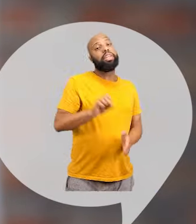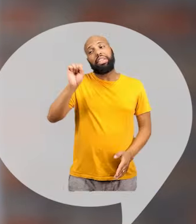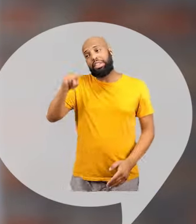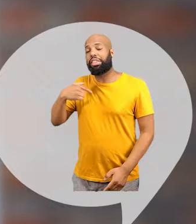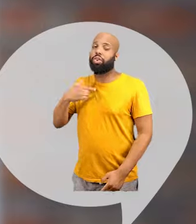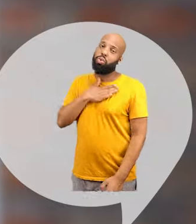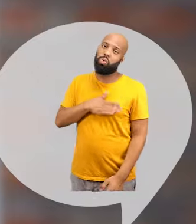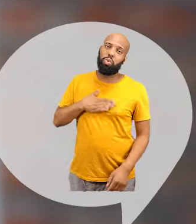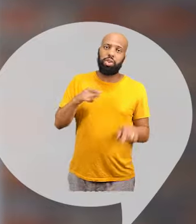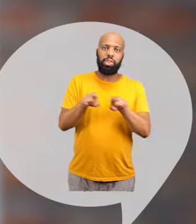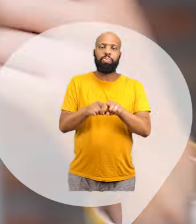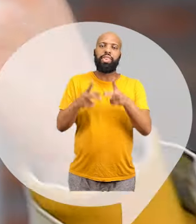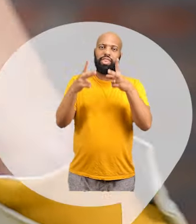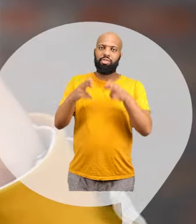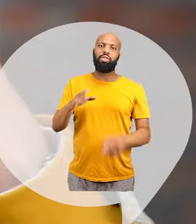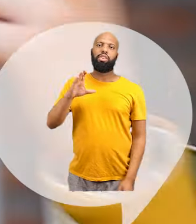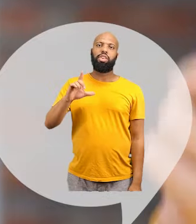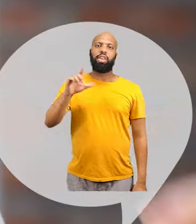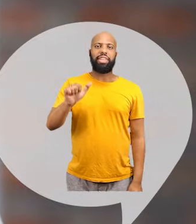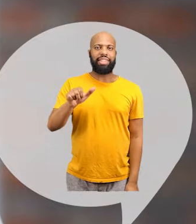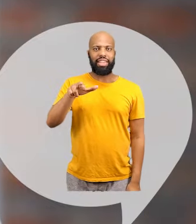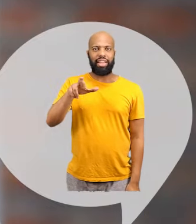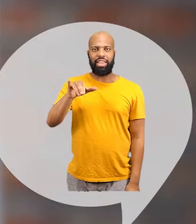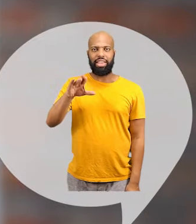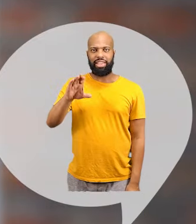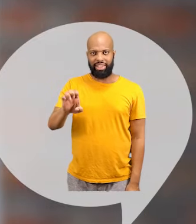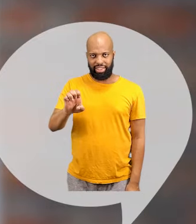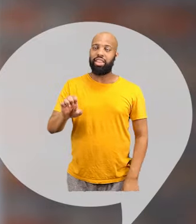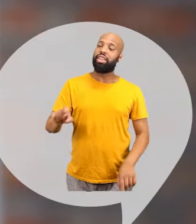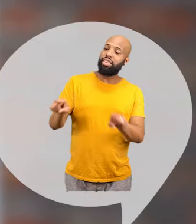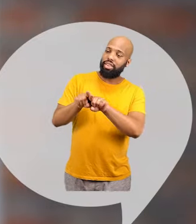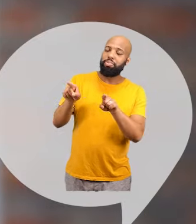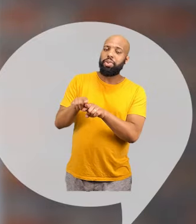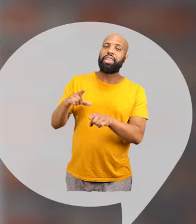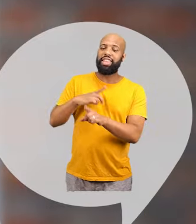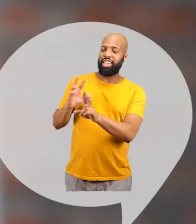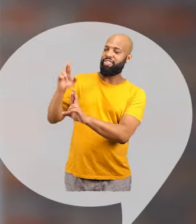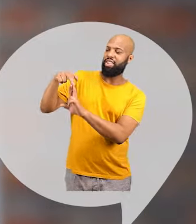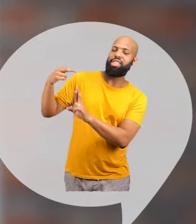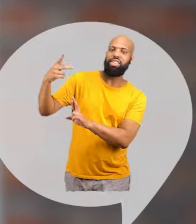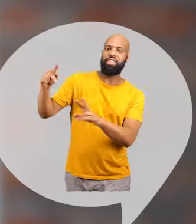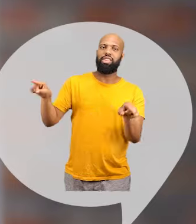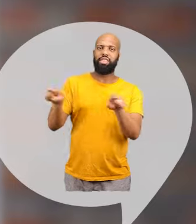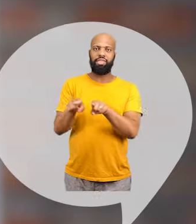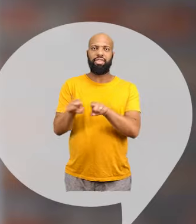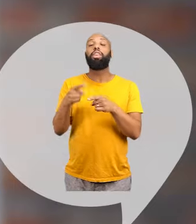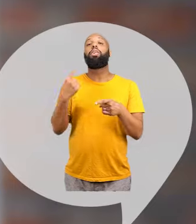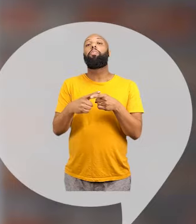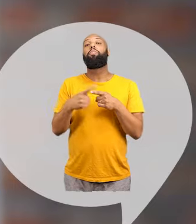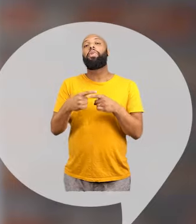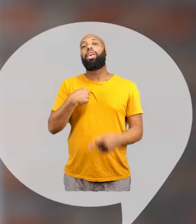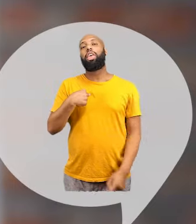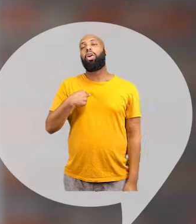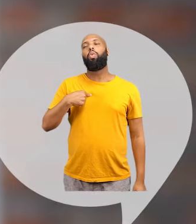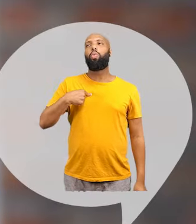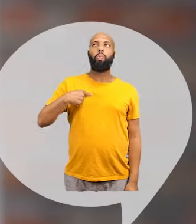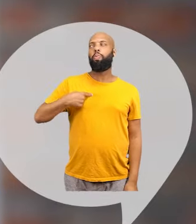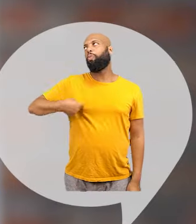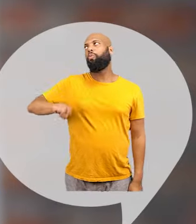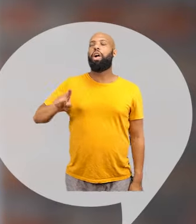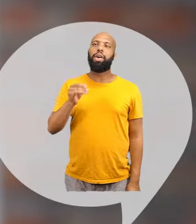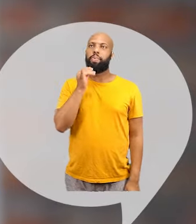eu gosto disso Quem é Clarice Falcão minha referência dela se torna muito realista assim tipo eu não vou